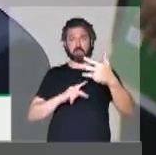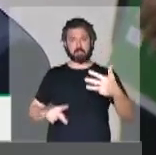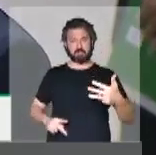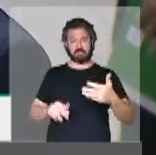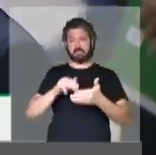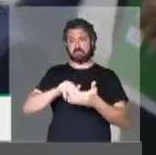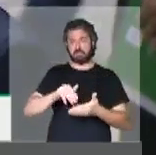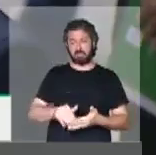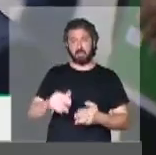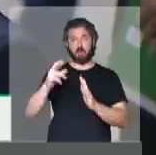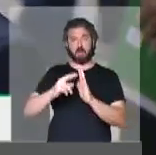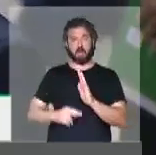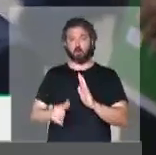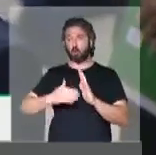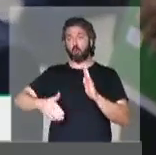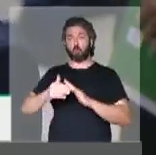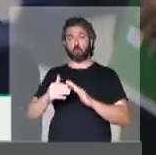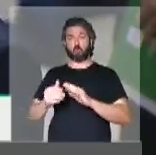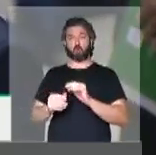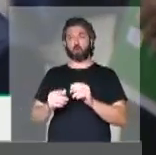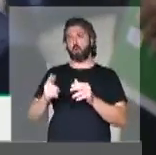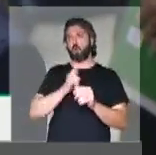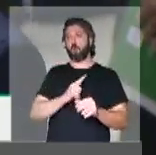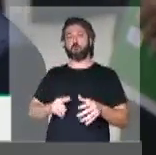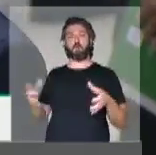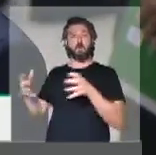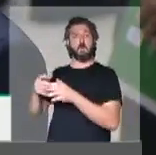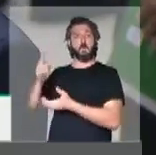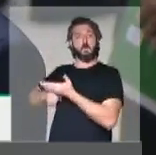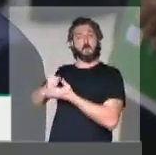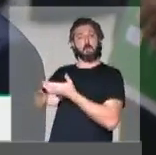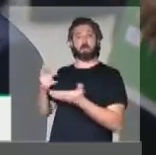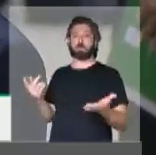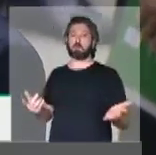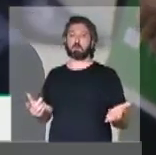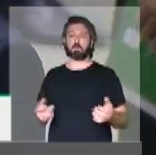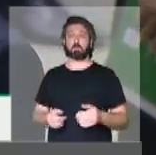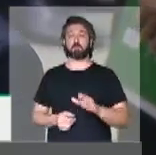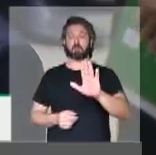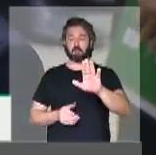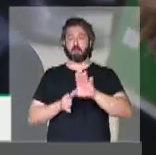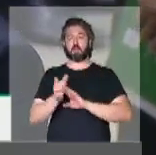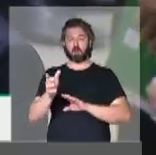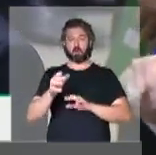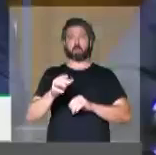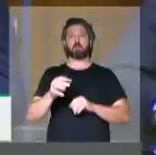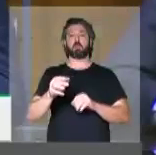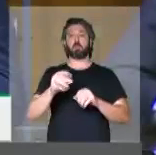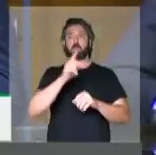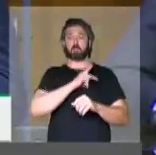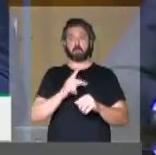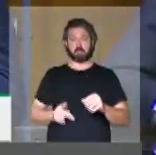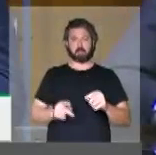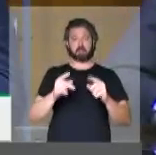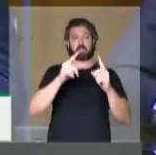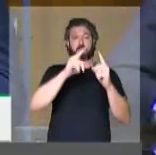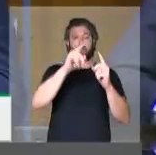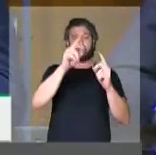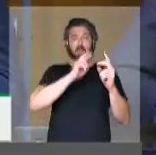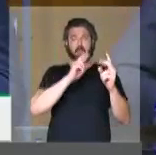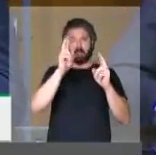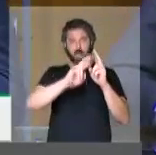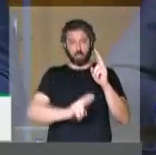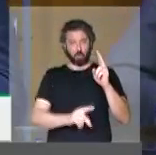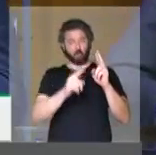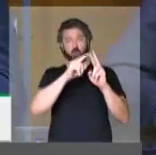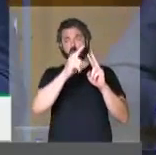certo. Coisa inaceitável, tem que vossa lista não concorda. Dois do DEM. Geralmente, quando eu indico o presidente, o relator, mas eu vou começar a indicar a